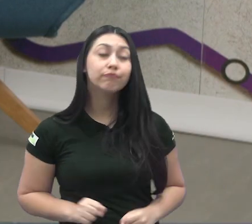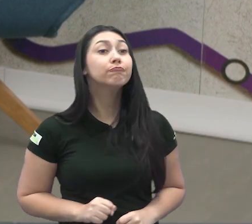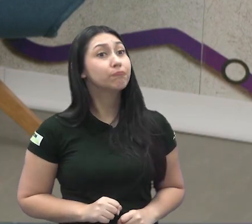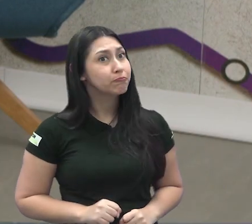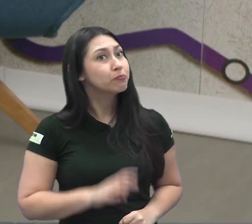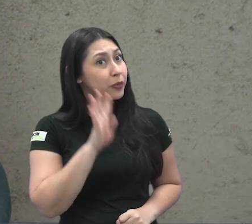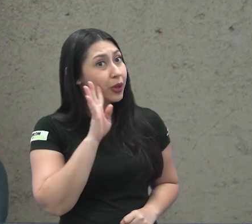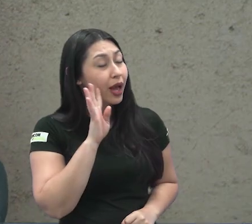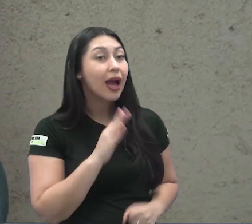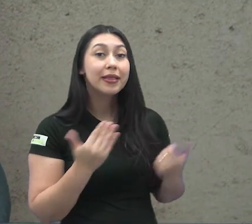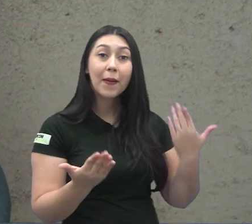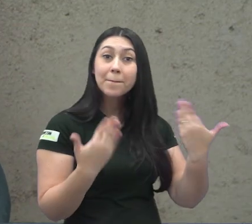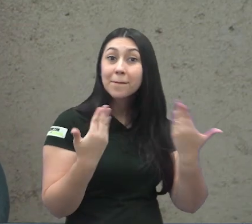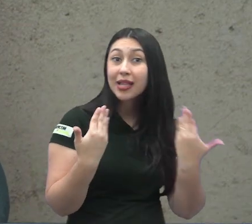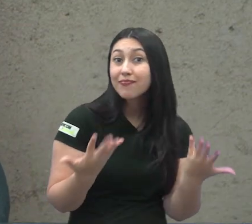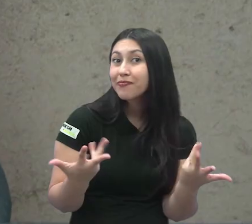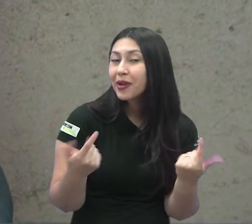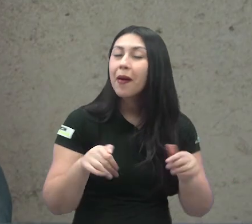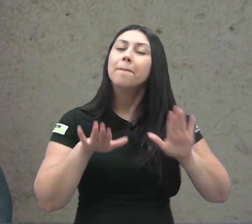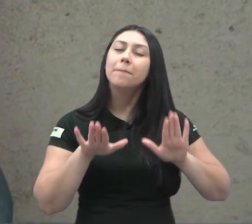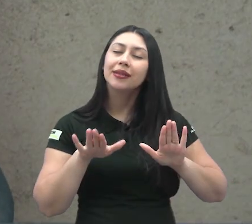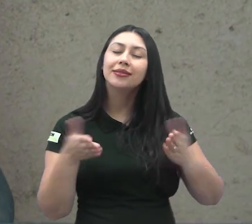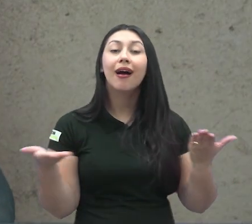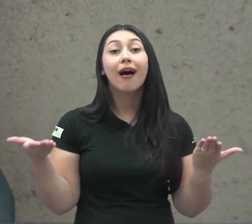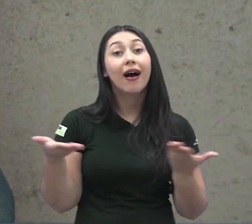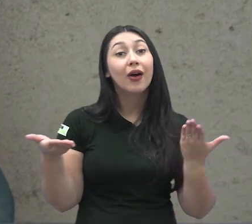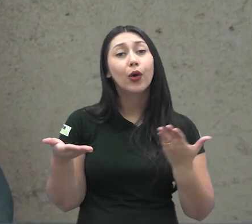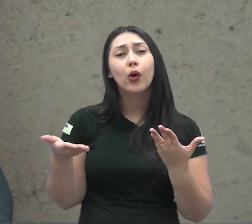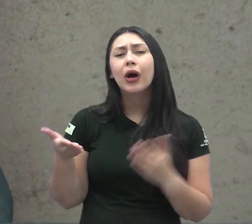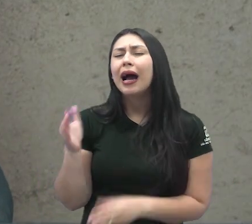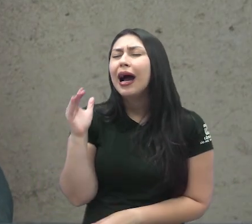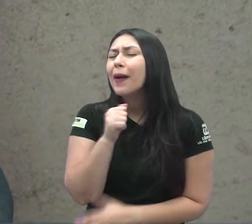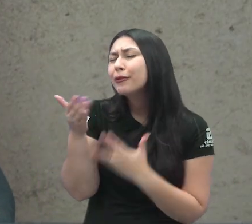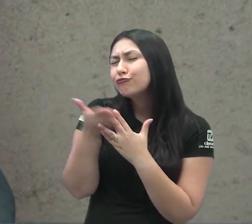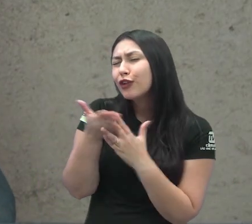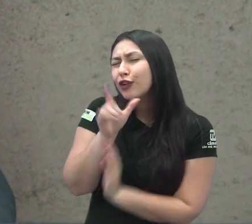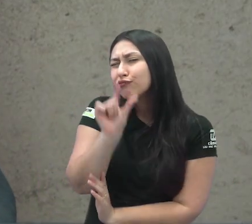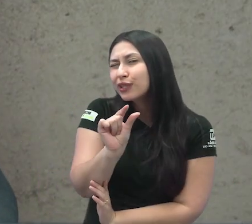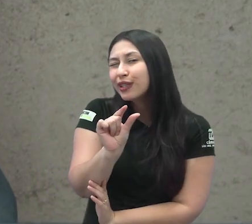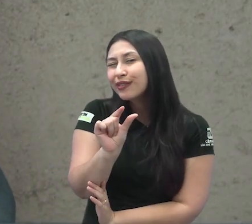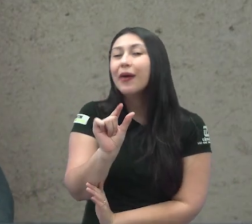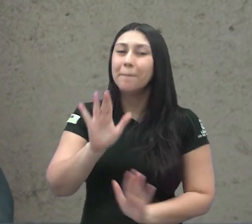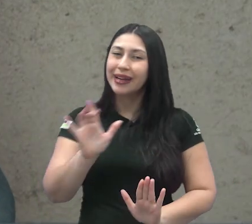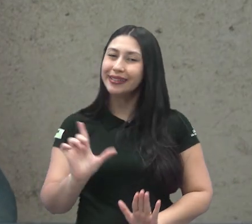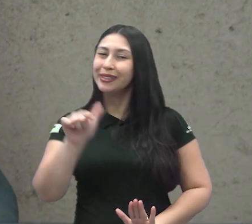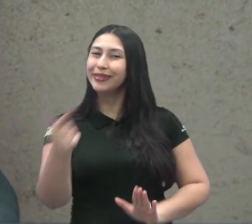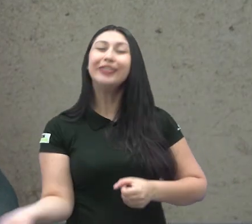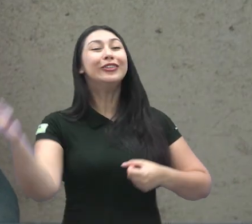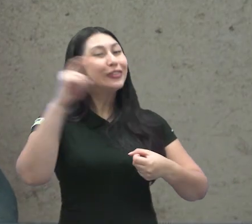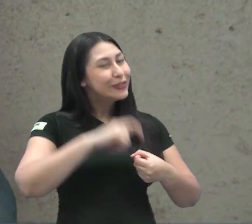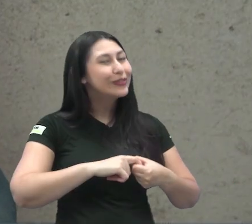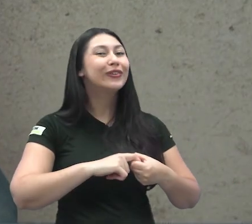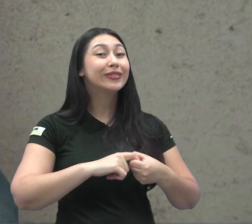Certo, bacana, Bruna. Bruna, o papo tá ótimo, mas vamos agora para aquele rápido intervalo, rapidinho. E a gente já volta aqui